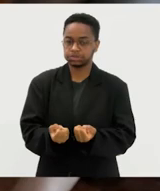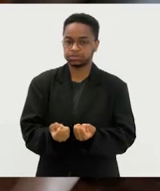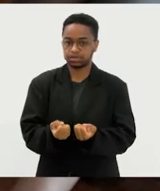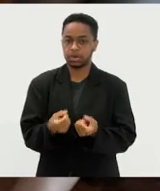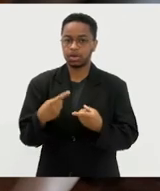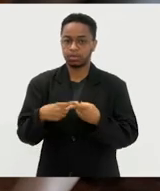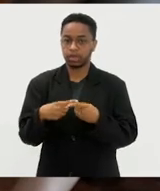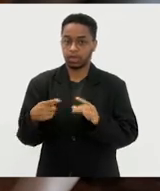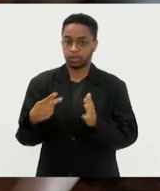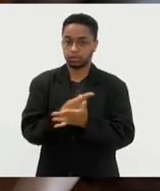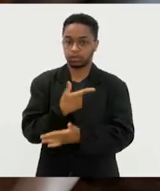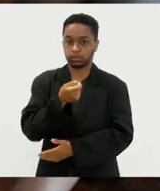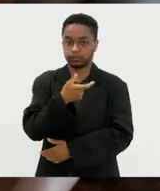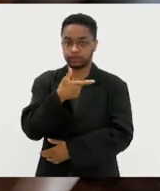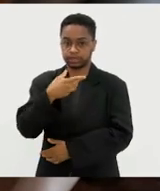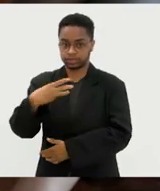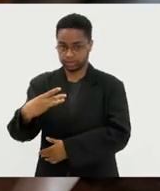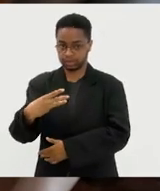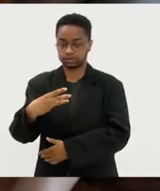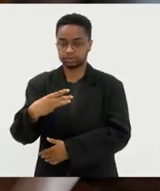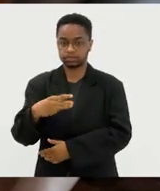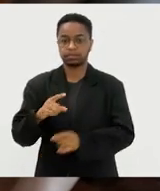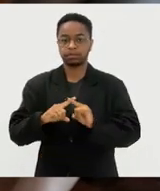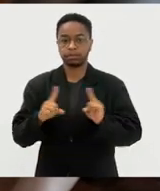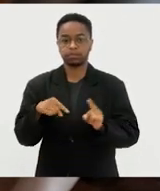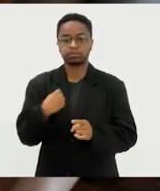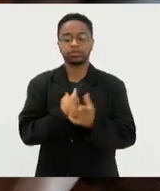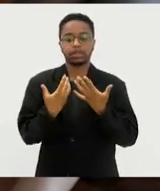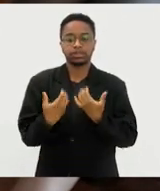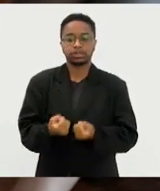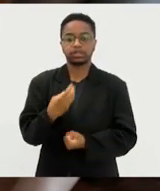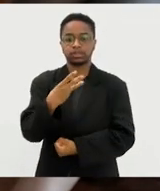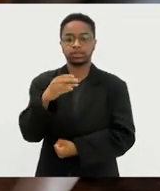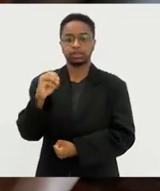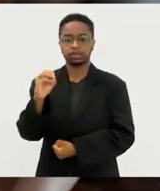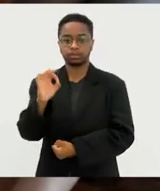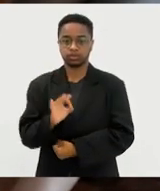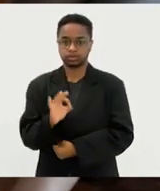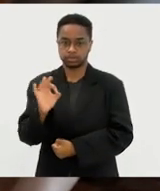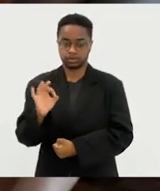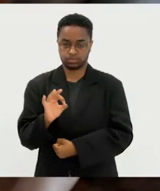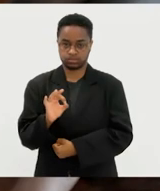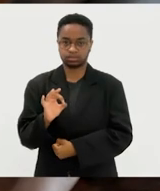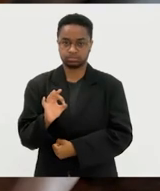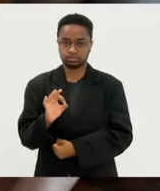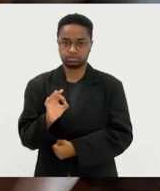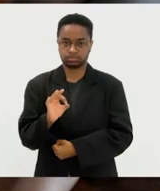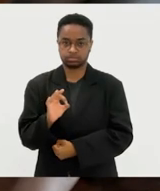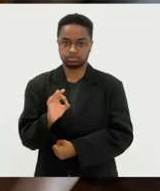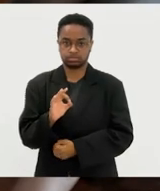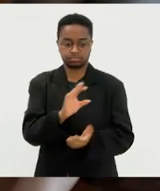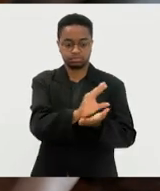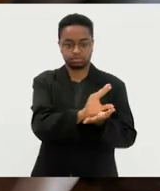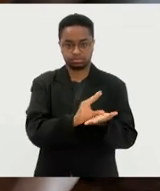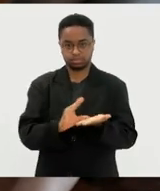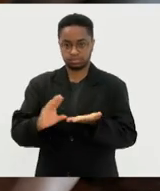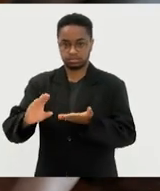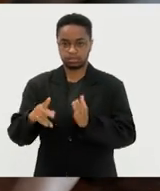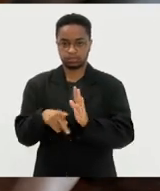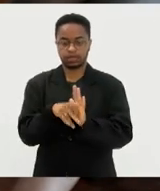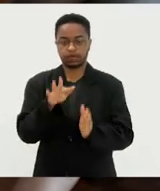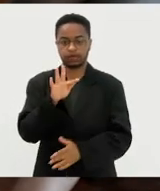em 23, acatou 30% de remanejamento de FECAM e